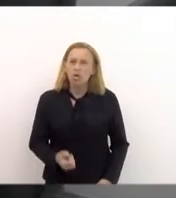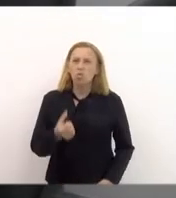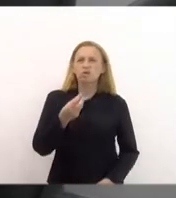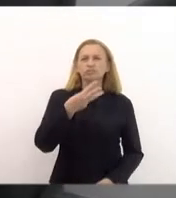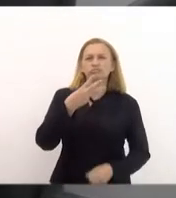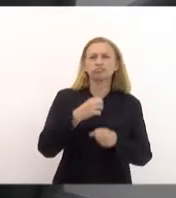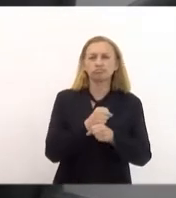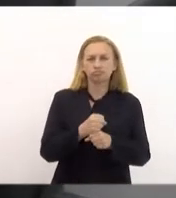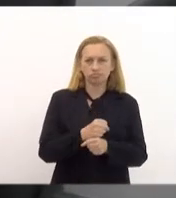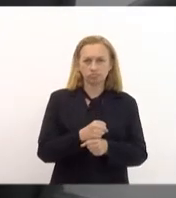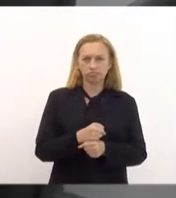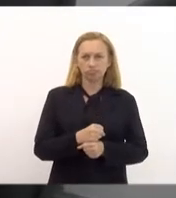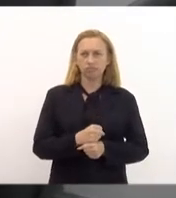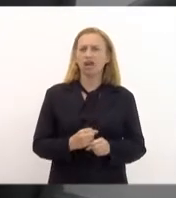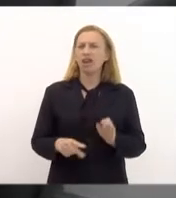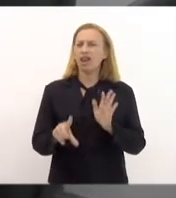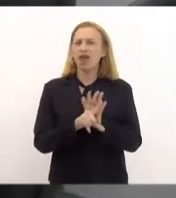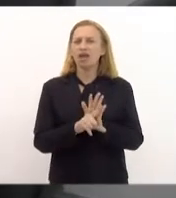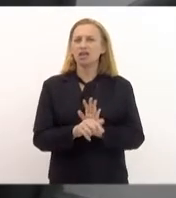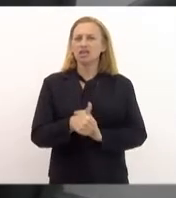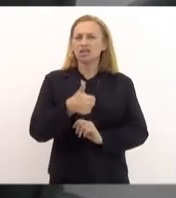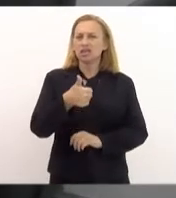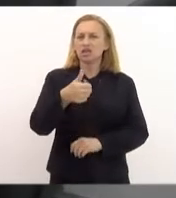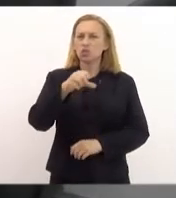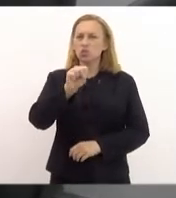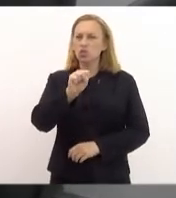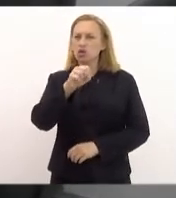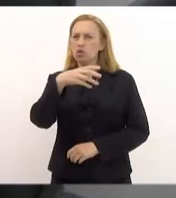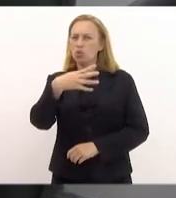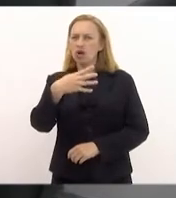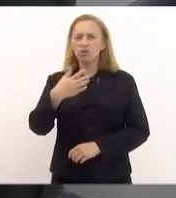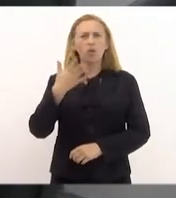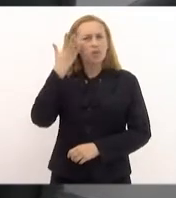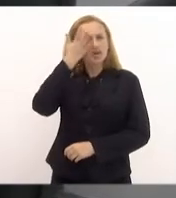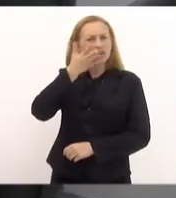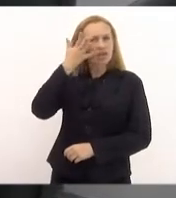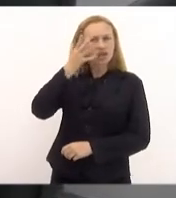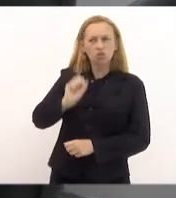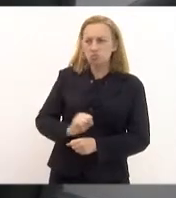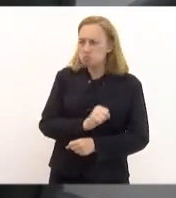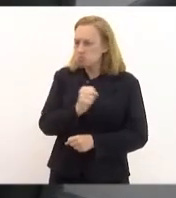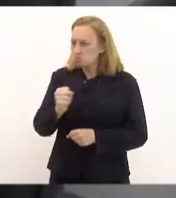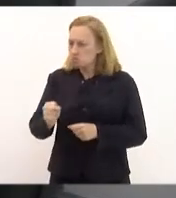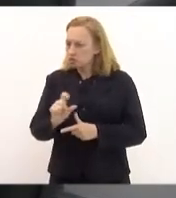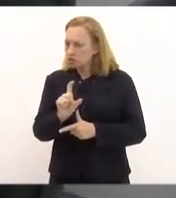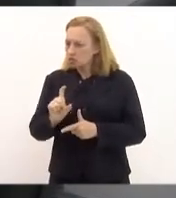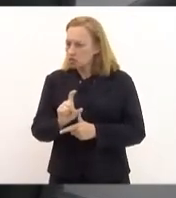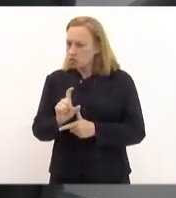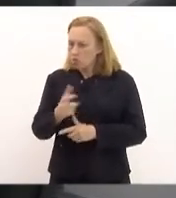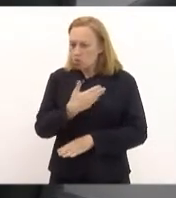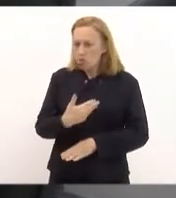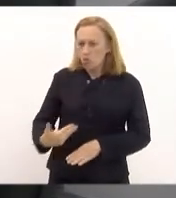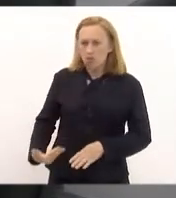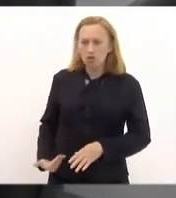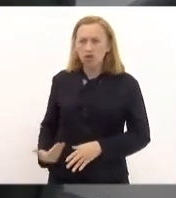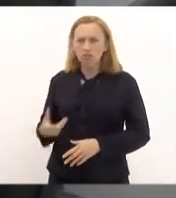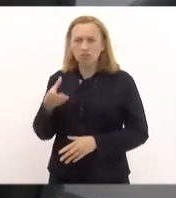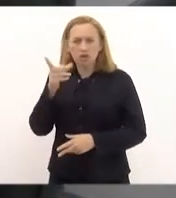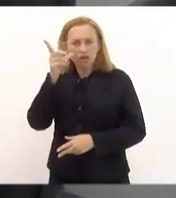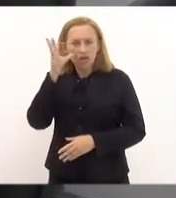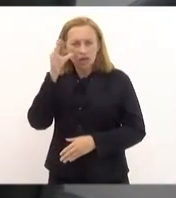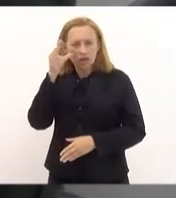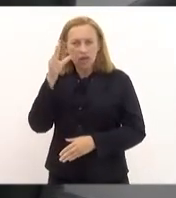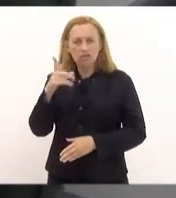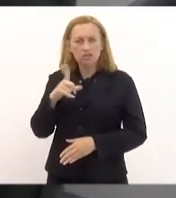3 anos, né, na Lei 184, na verdade era uma mensagem que veio do Poder Executivo, o governo tinha intenção de votá-la a toque